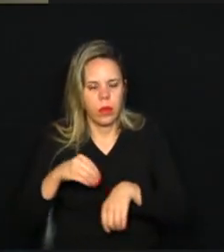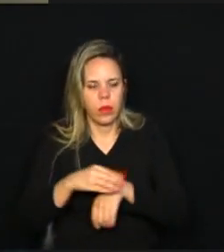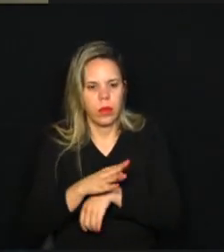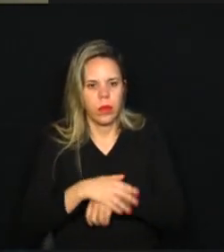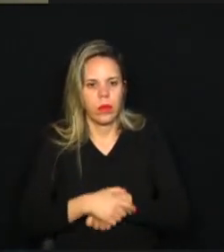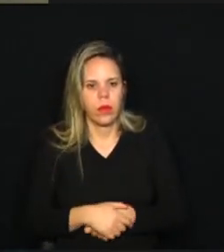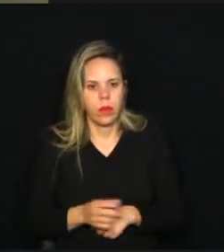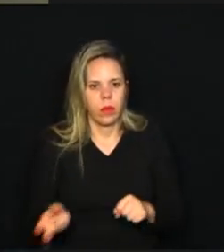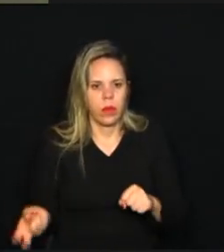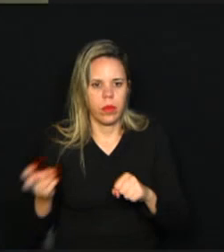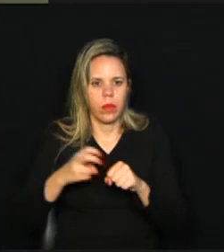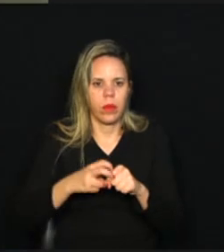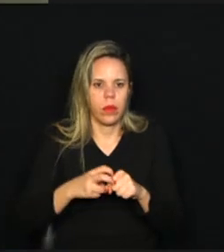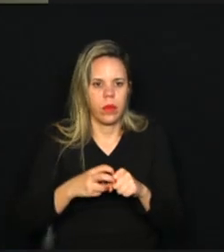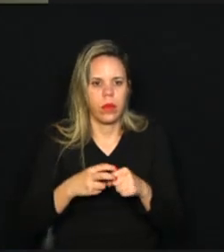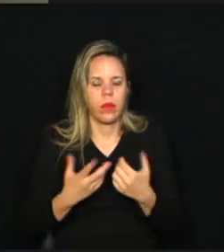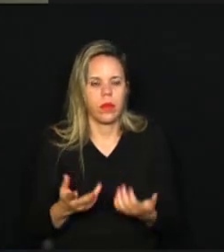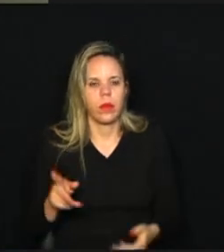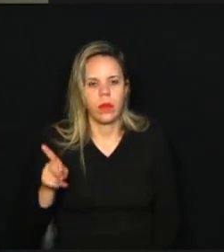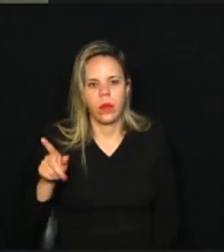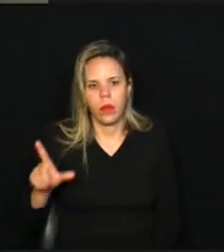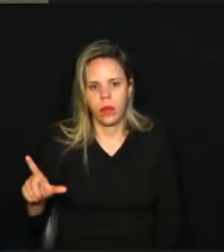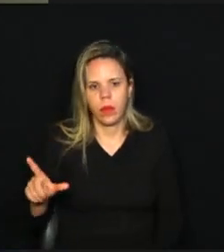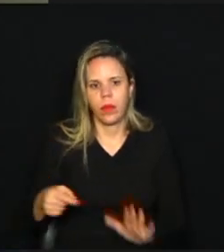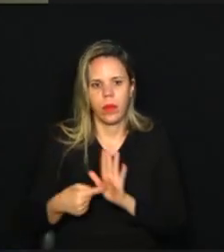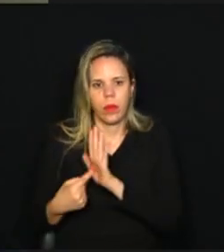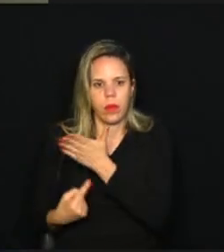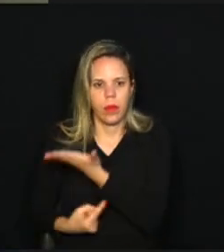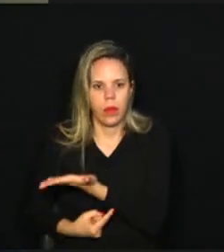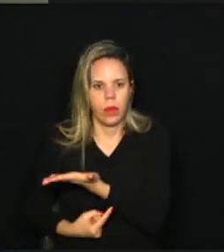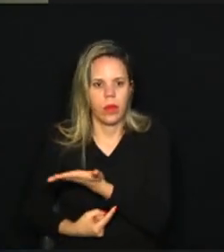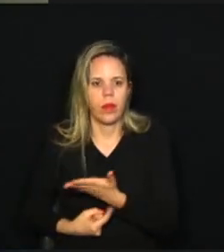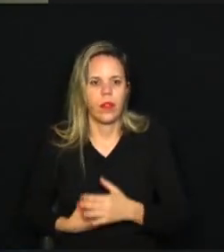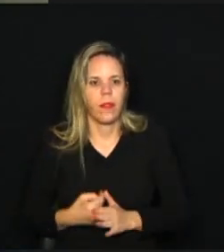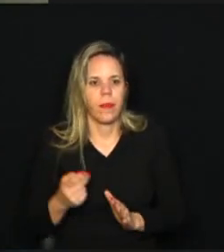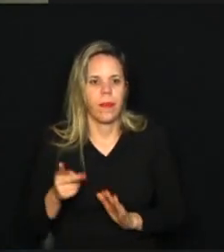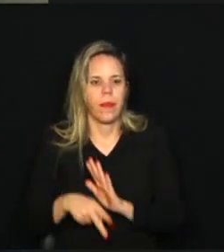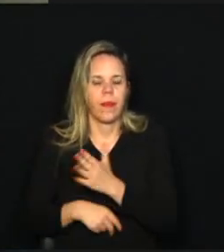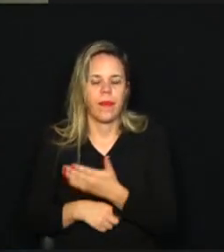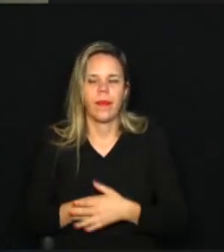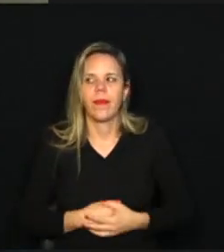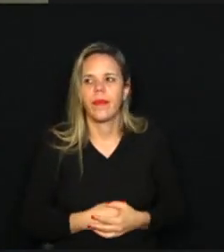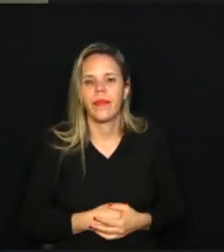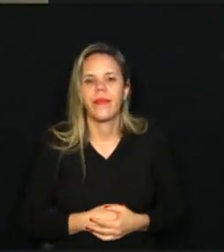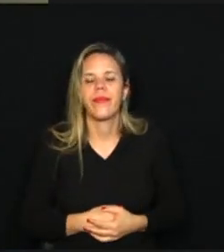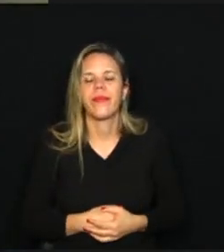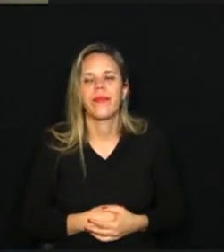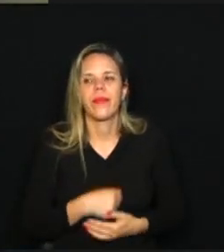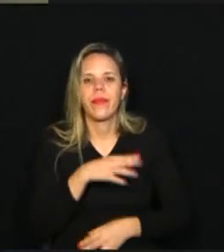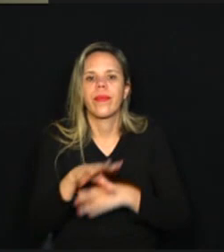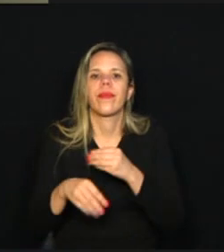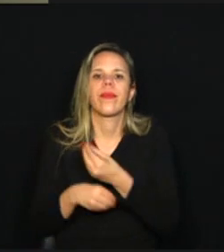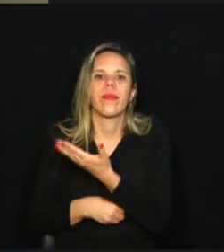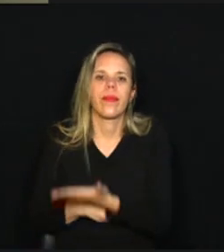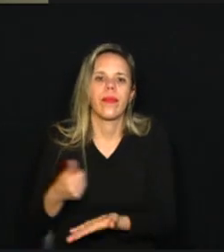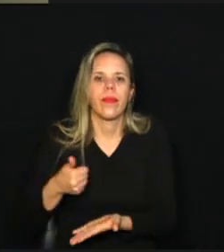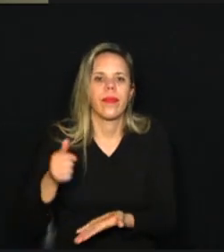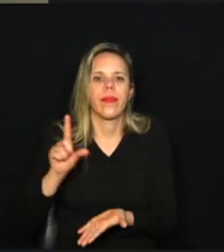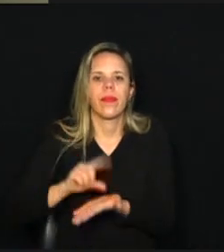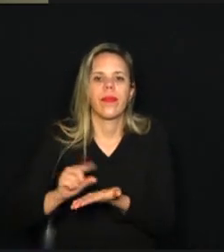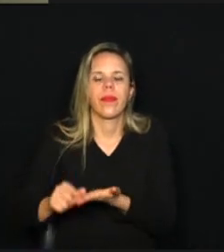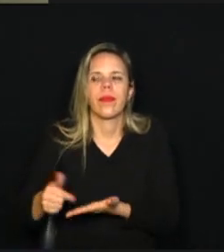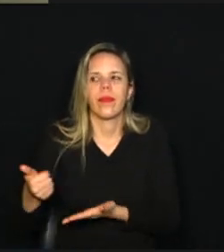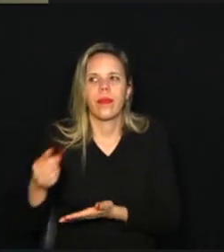do vírus, né? O PL, aí apresentando um pouquinho do PL para vocês, ele inclui, né, no primeiro artigo, que é